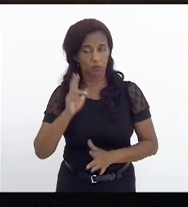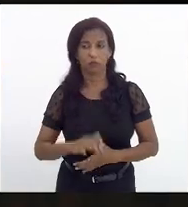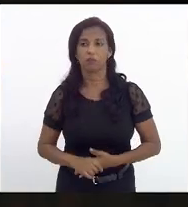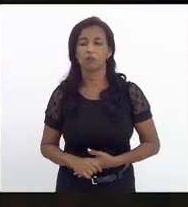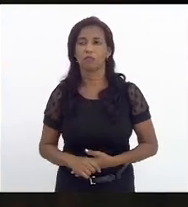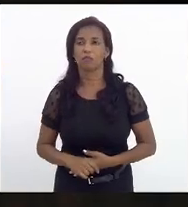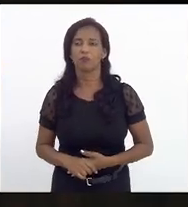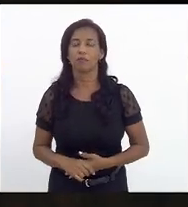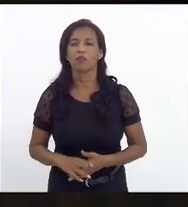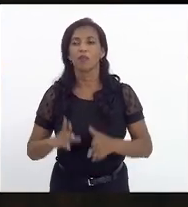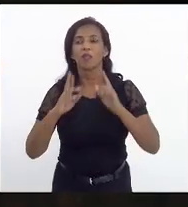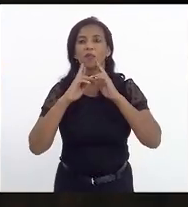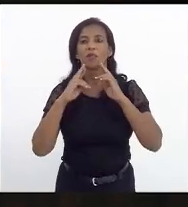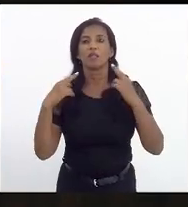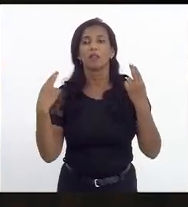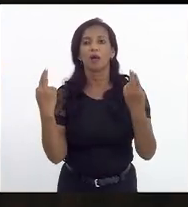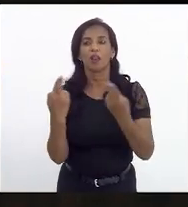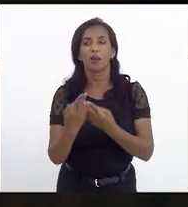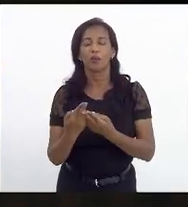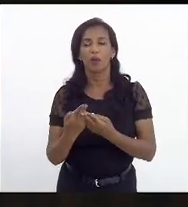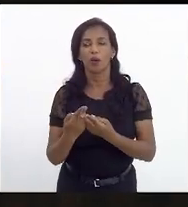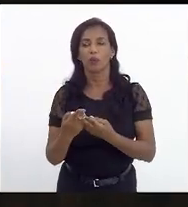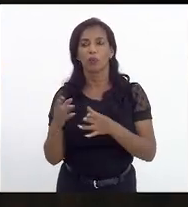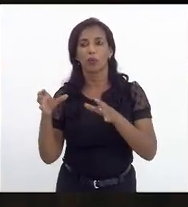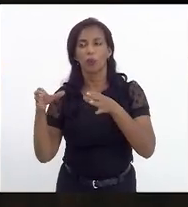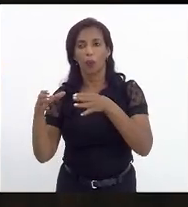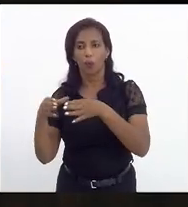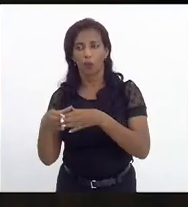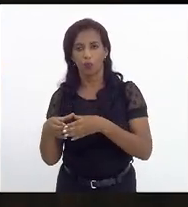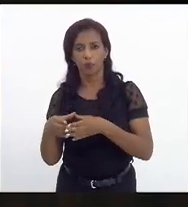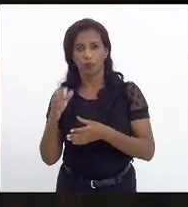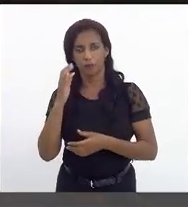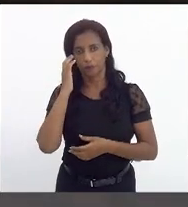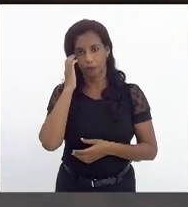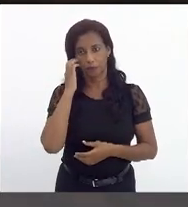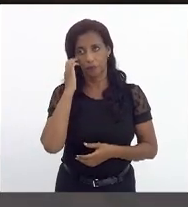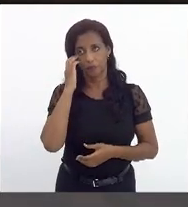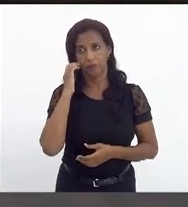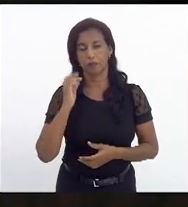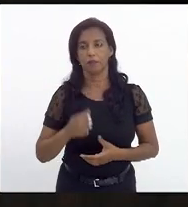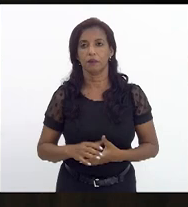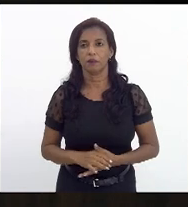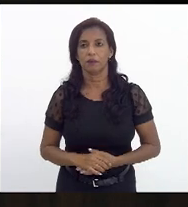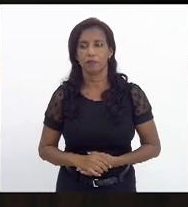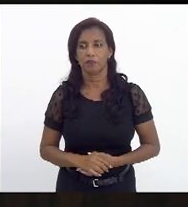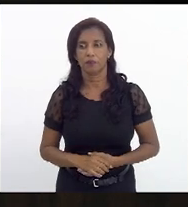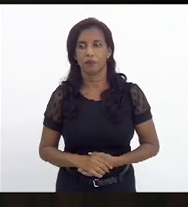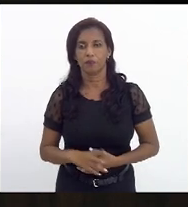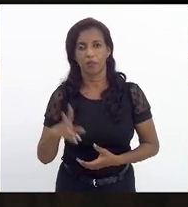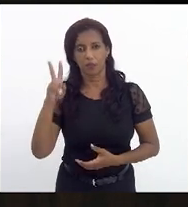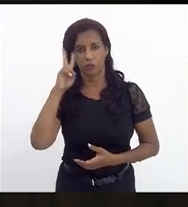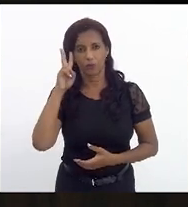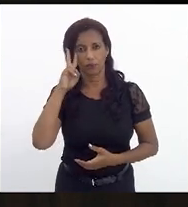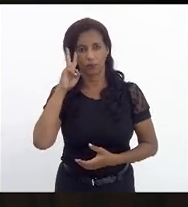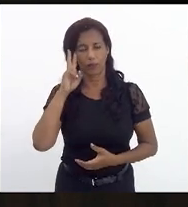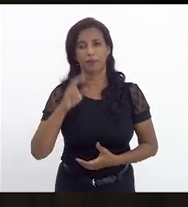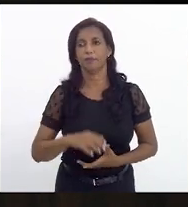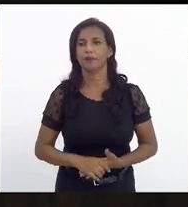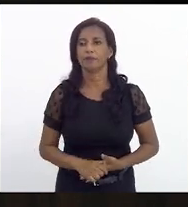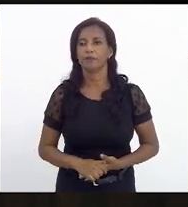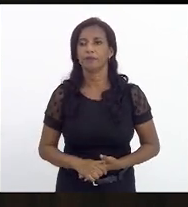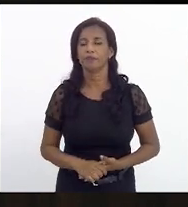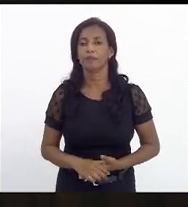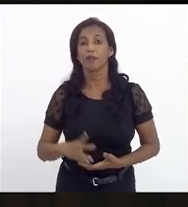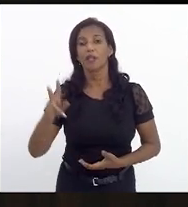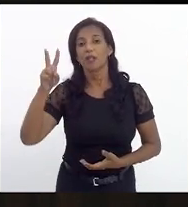Então, a reunião da Comissão de Emendas Constitucionais. Sábado e domingo a gente está firme, presidente. Tá? E